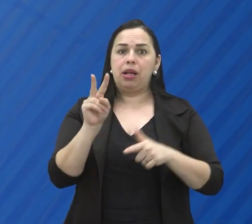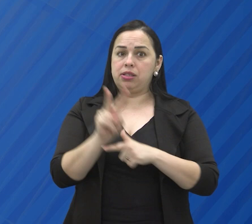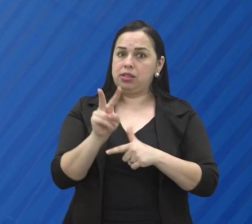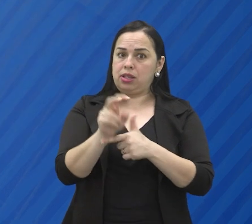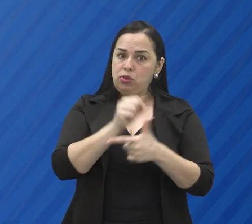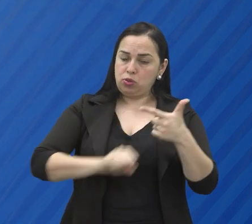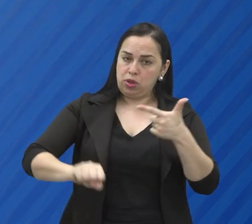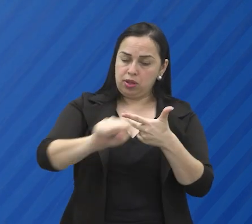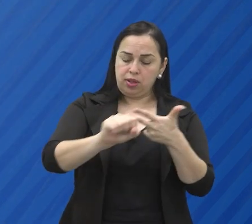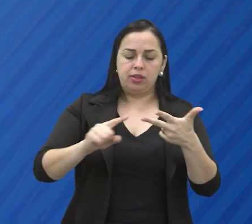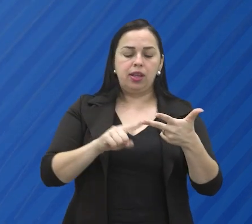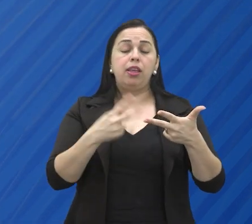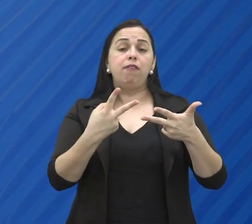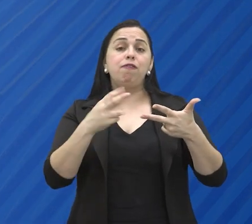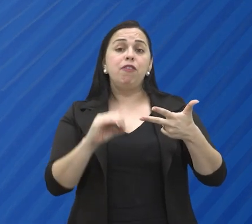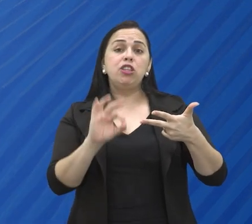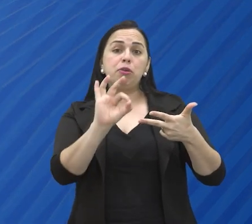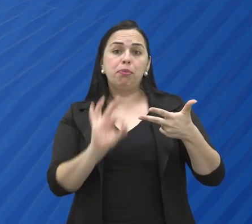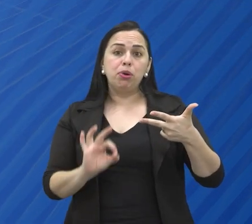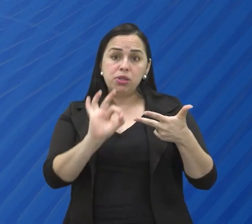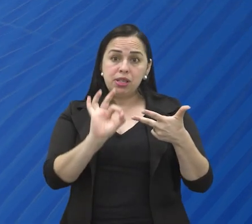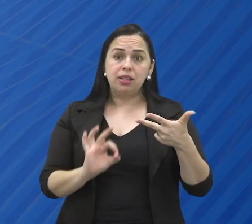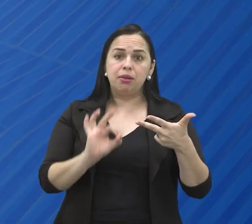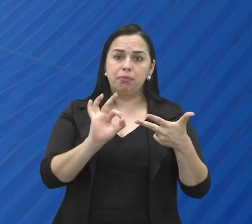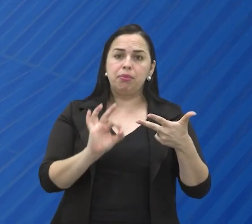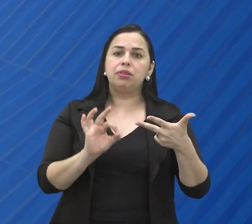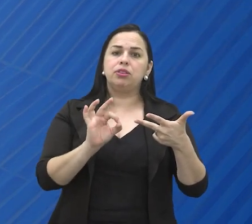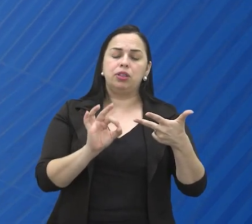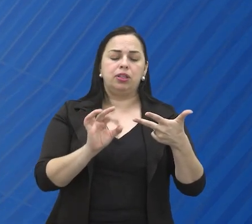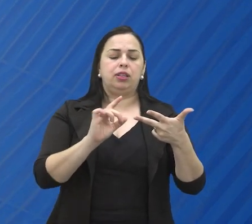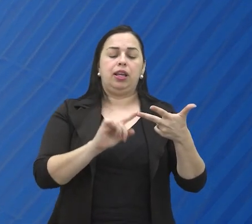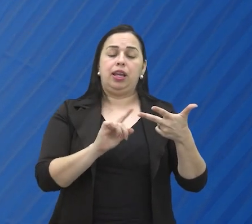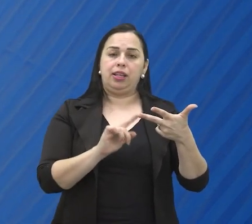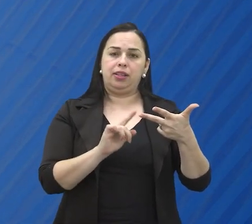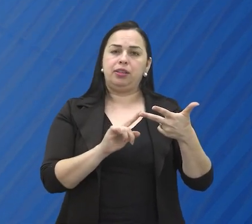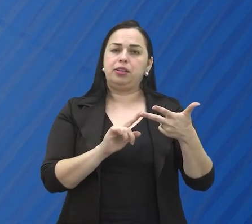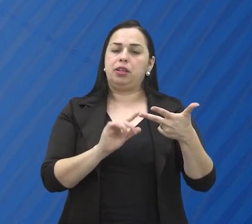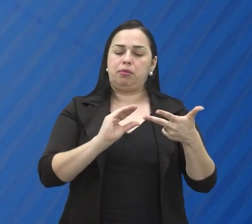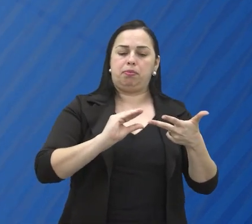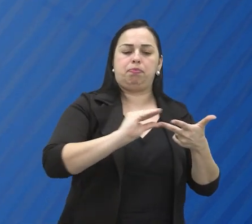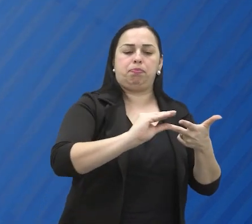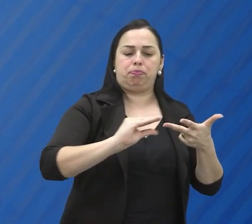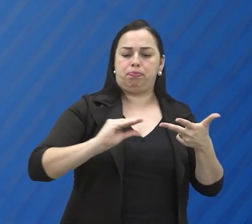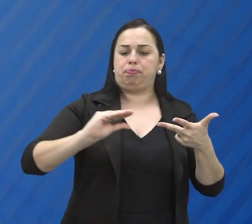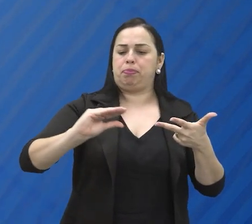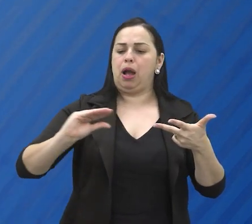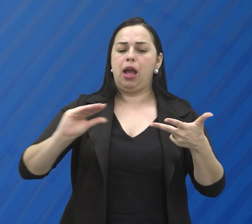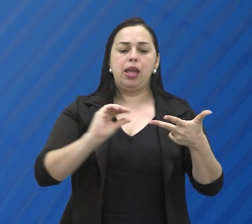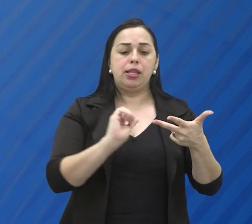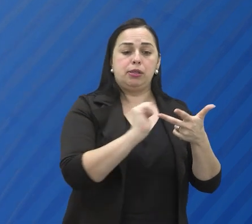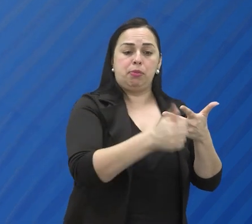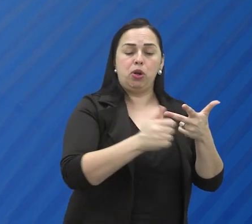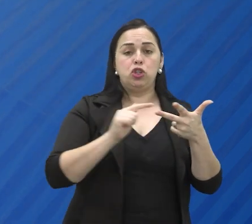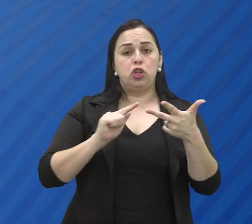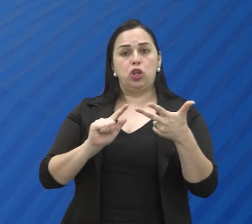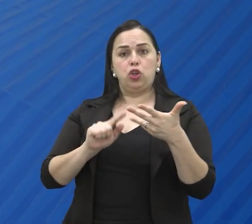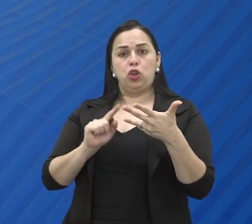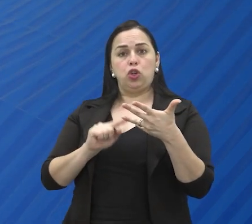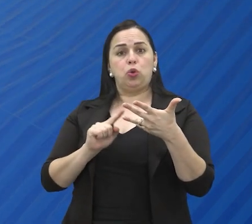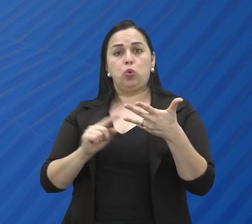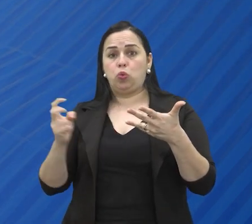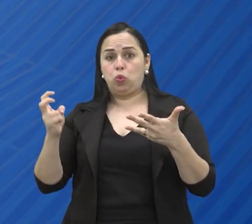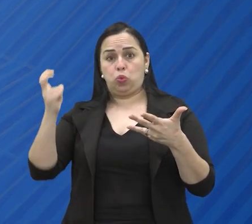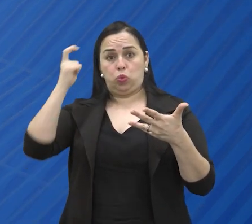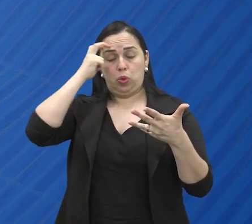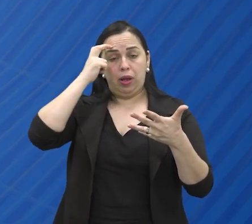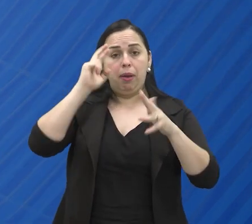serviços essenciais à população. Do total do valor, metade será destinada à saúde, 30%